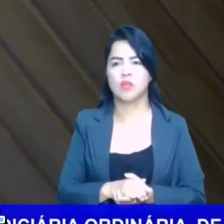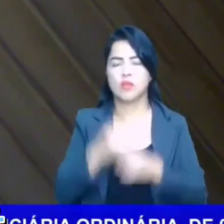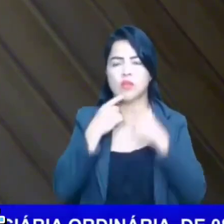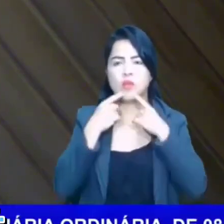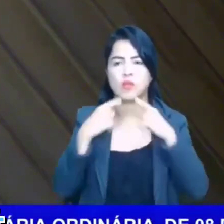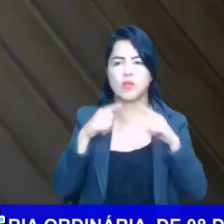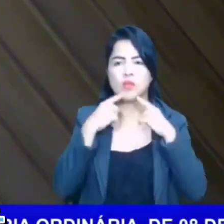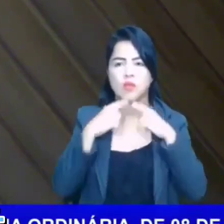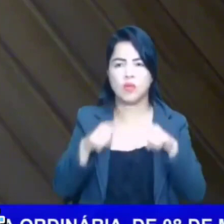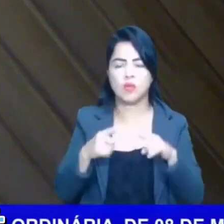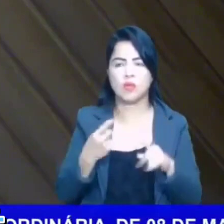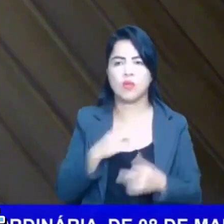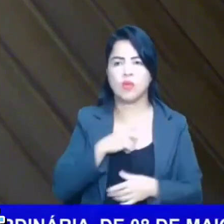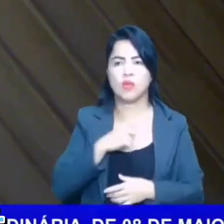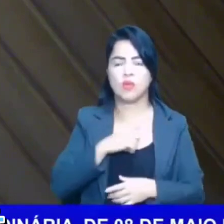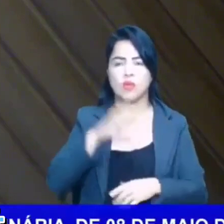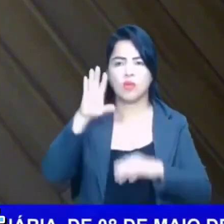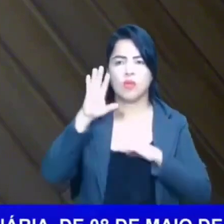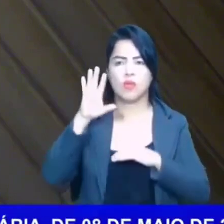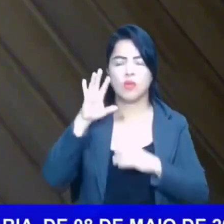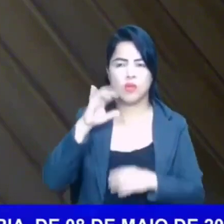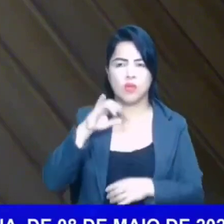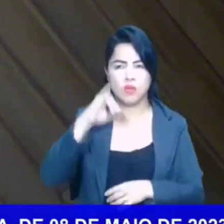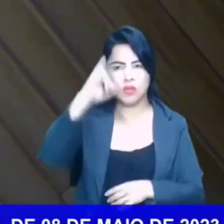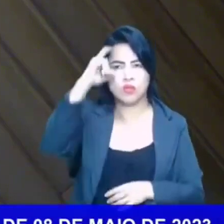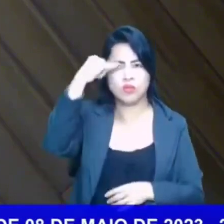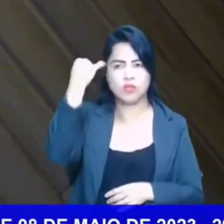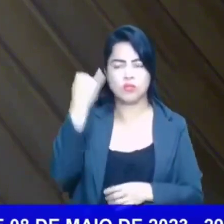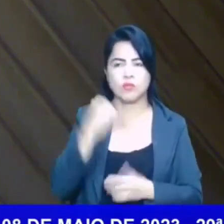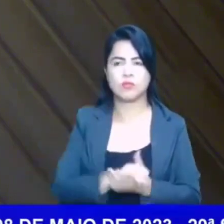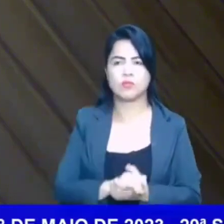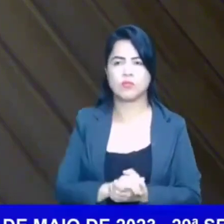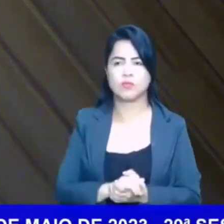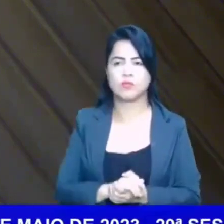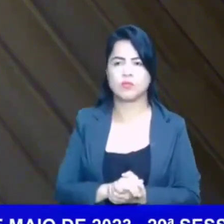críticas jocosas ao candidato Jaime Nunes.